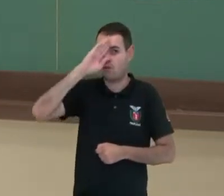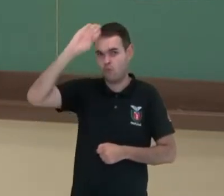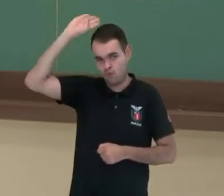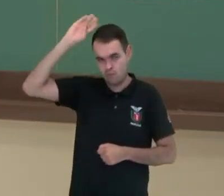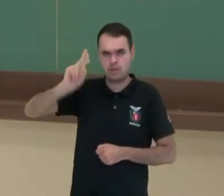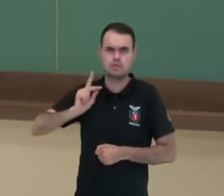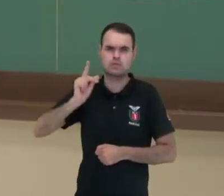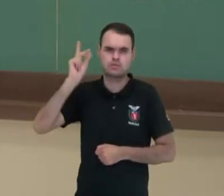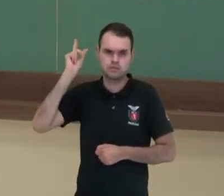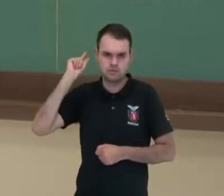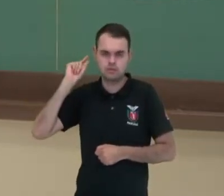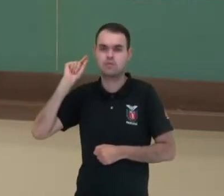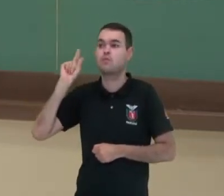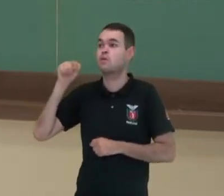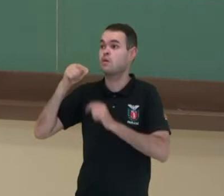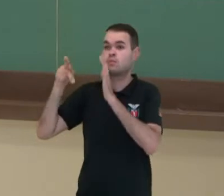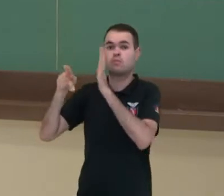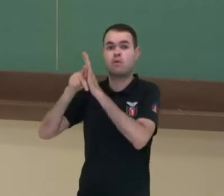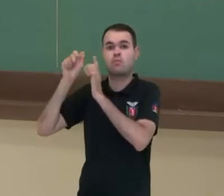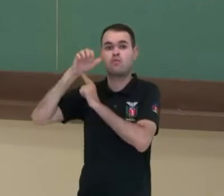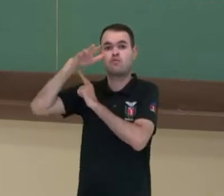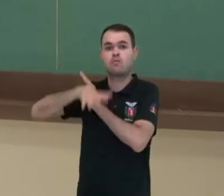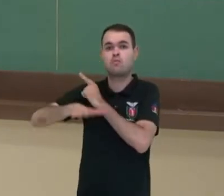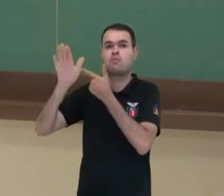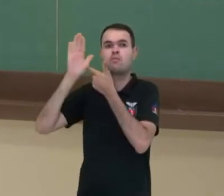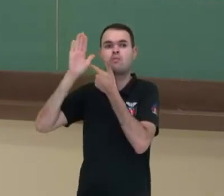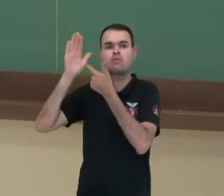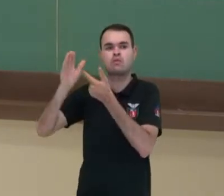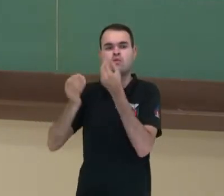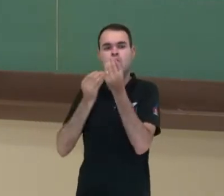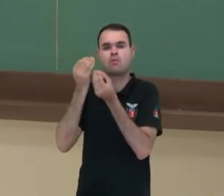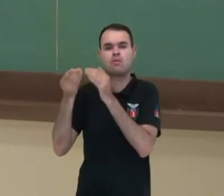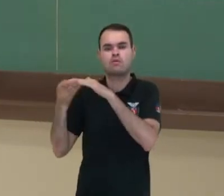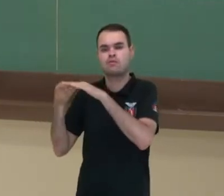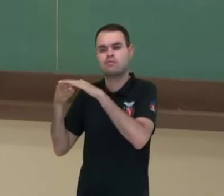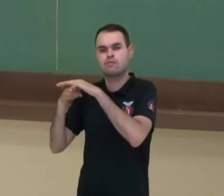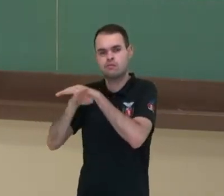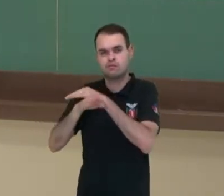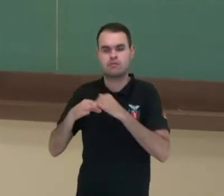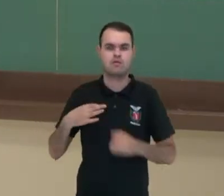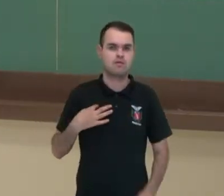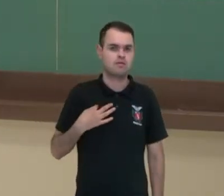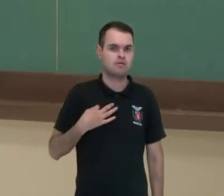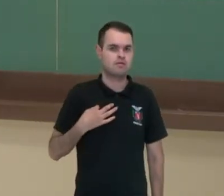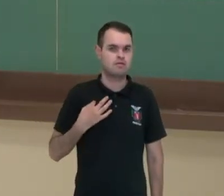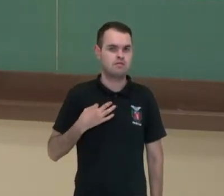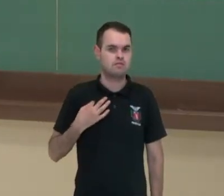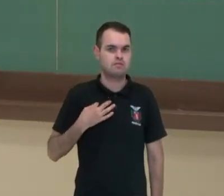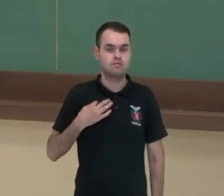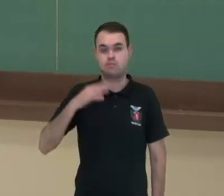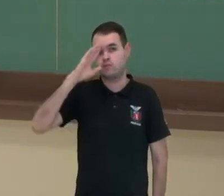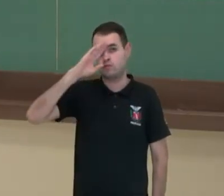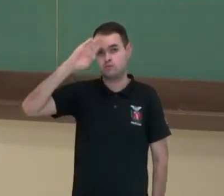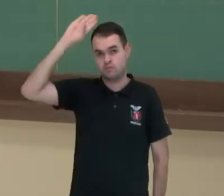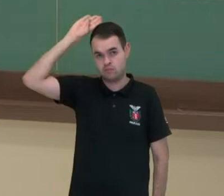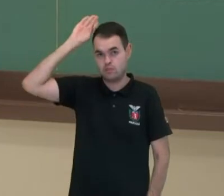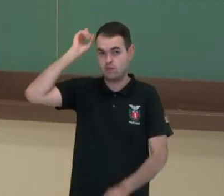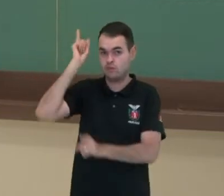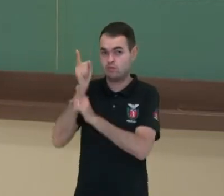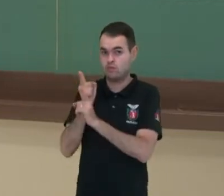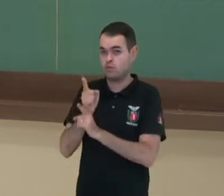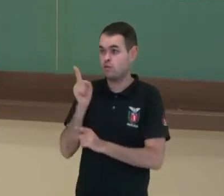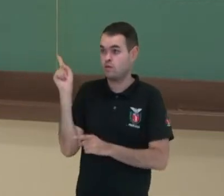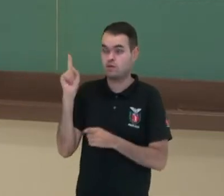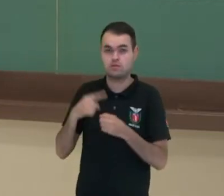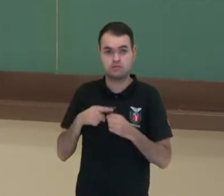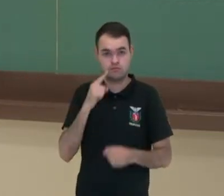e é uma fonte primária, mostrando os costumes, mostrando até a vestimenta dos romanos encontrada nessa cidade. Já